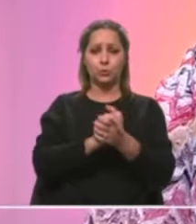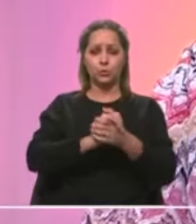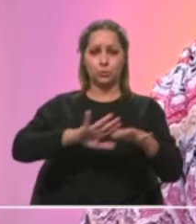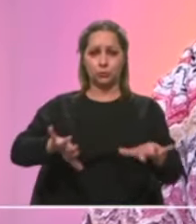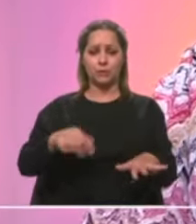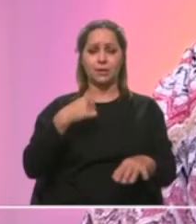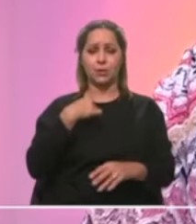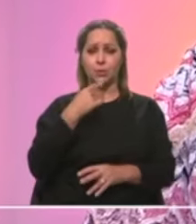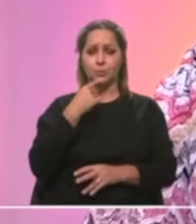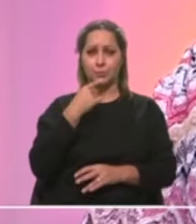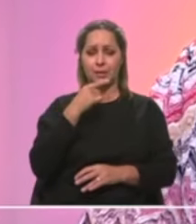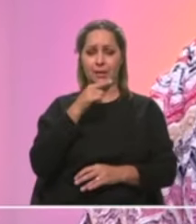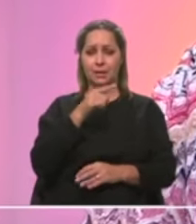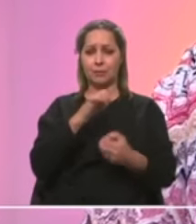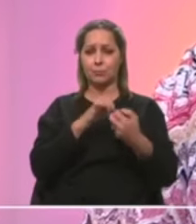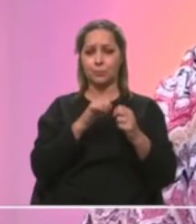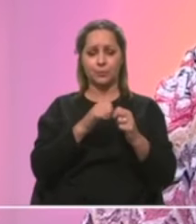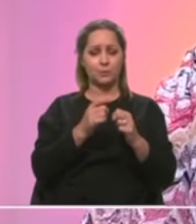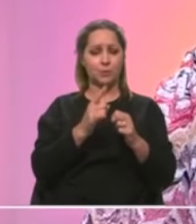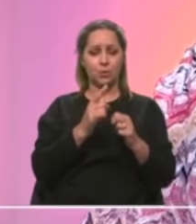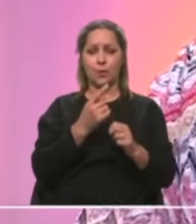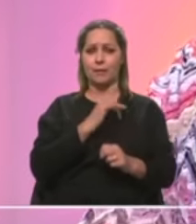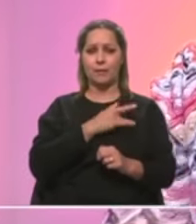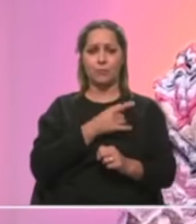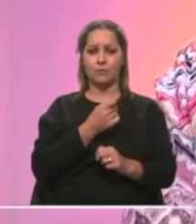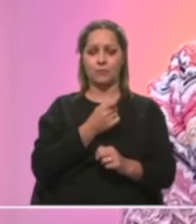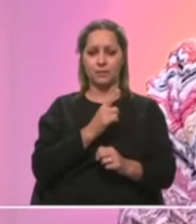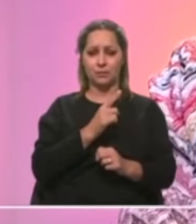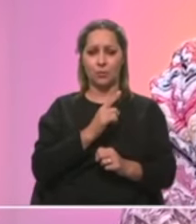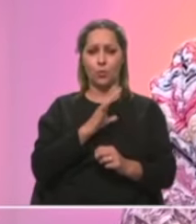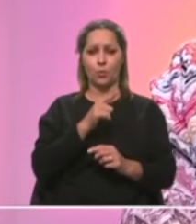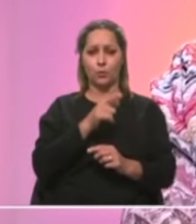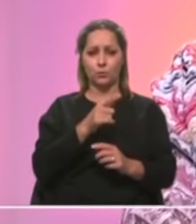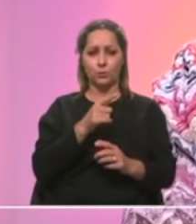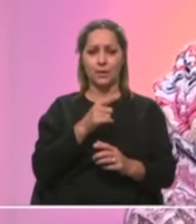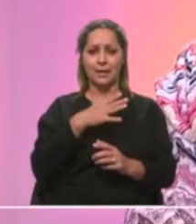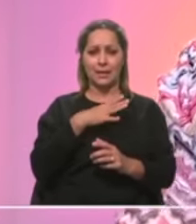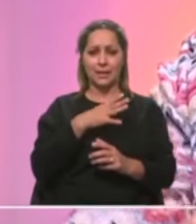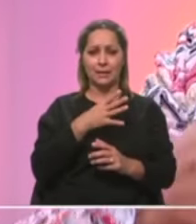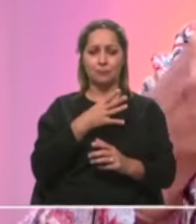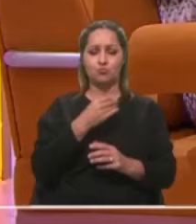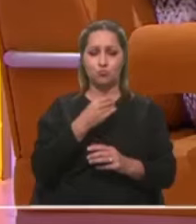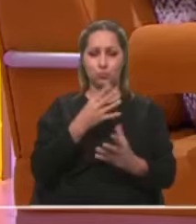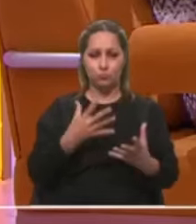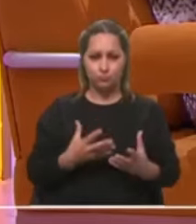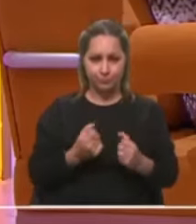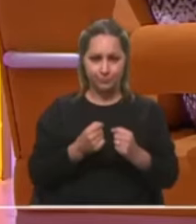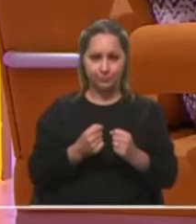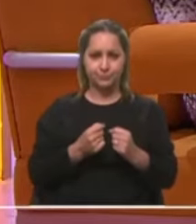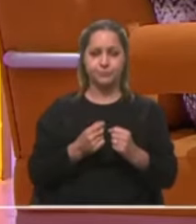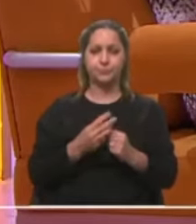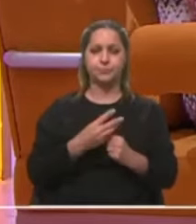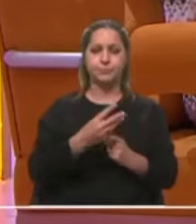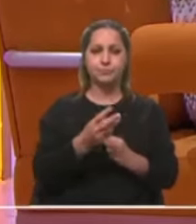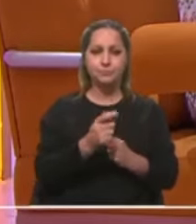percebi que o problema dele não era falta de amor. Quando, como quis casar muito, muito, muito, muito comigo, naqueles 3 meses...